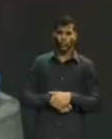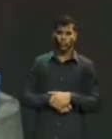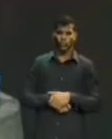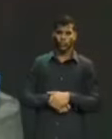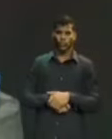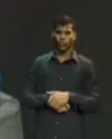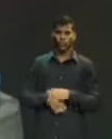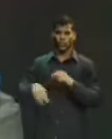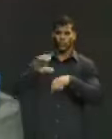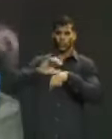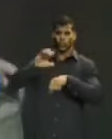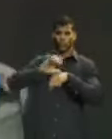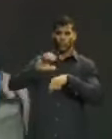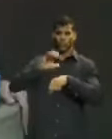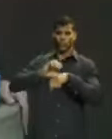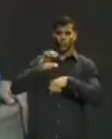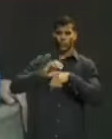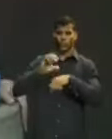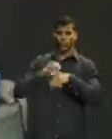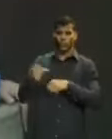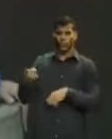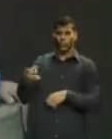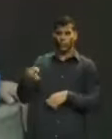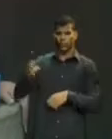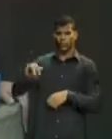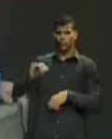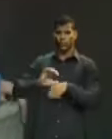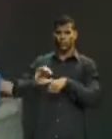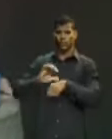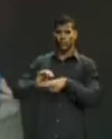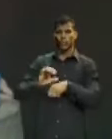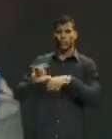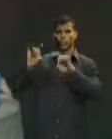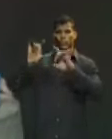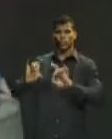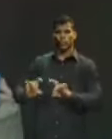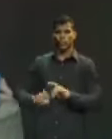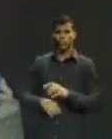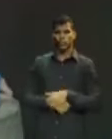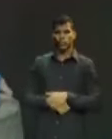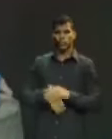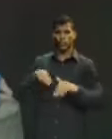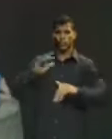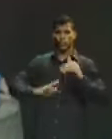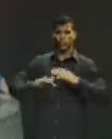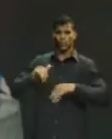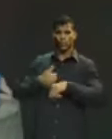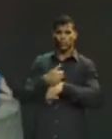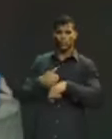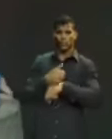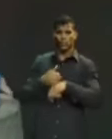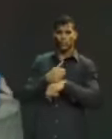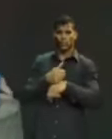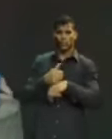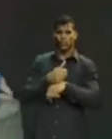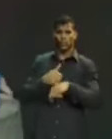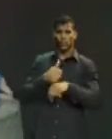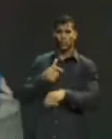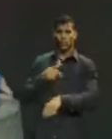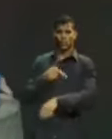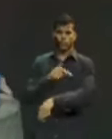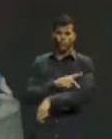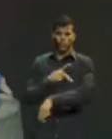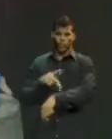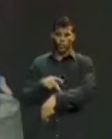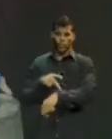curso de prevenção a homicídios, estaremos fazendo um curso específico para profissionais de educação do